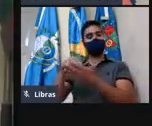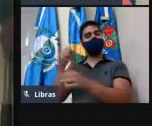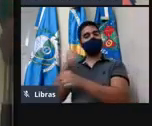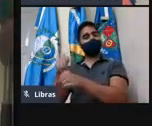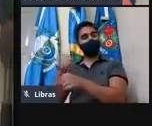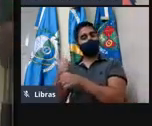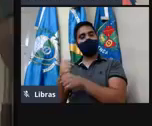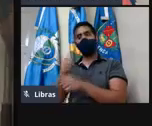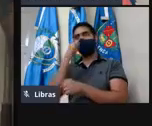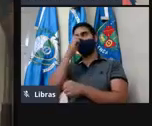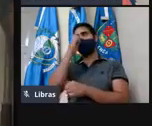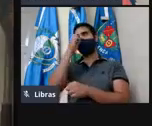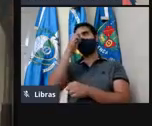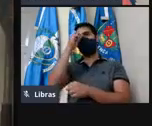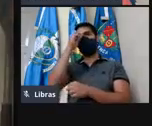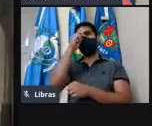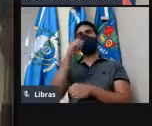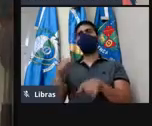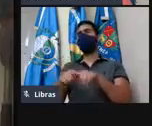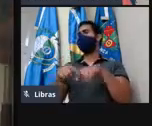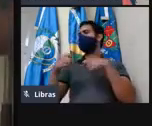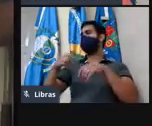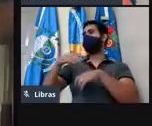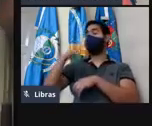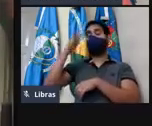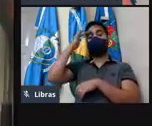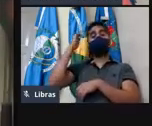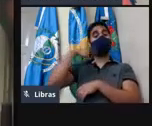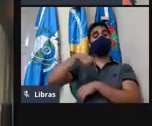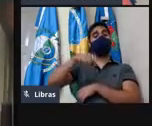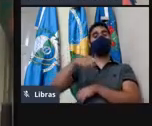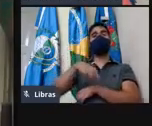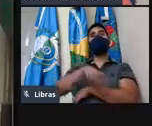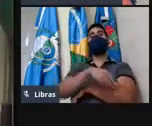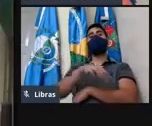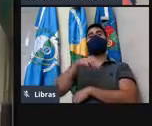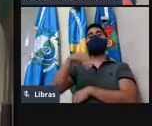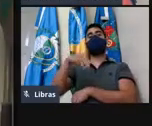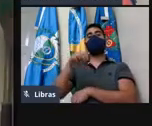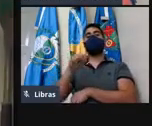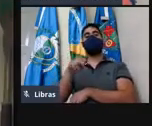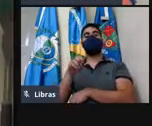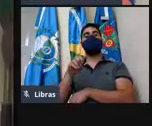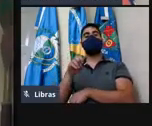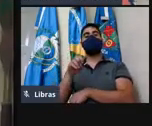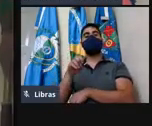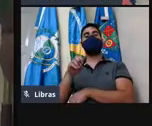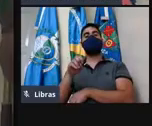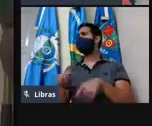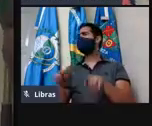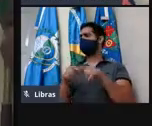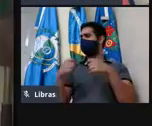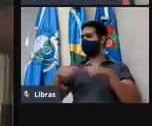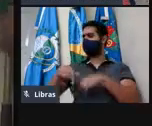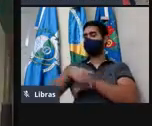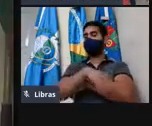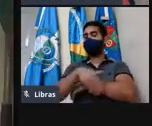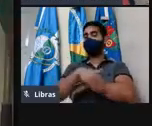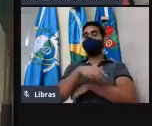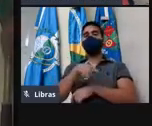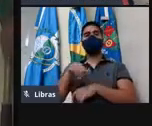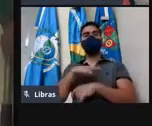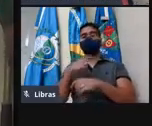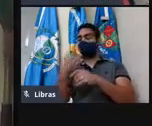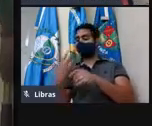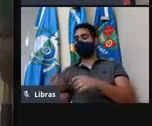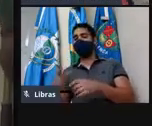Público, a Defesa Civil, para ir lá na rua Joaquim Manuel de Macedo, porque aquilo lá está muito perigoso. Se cair, se